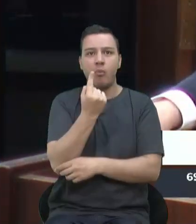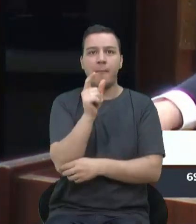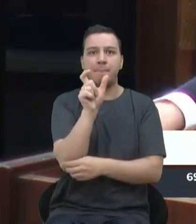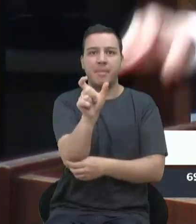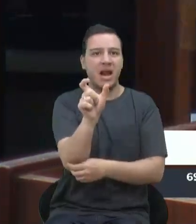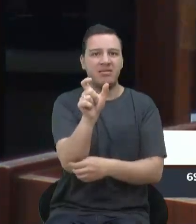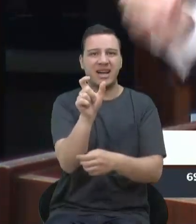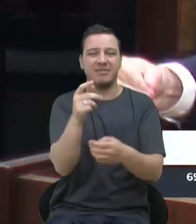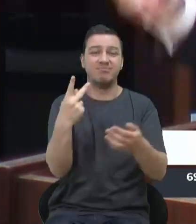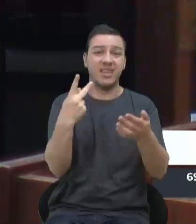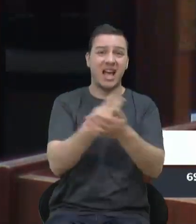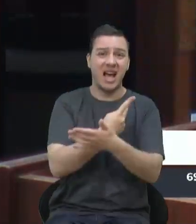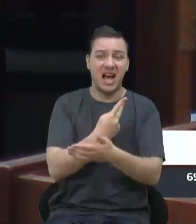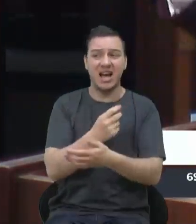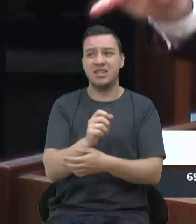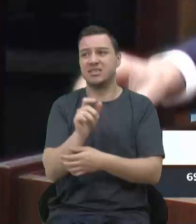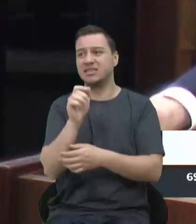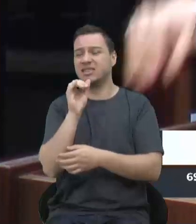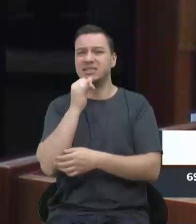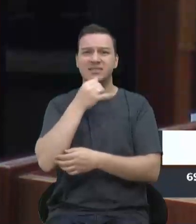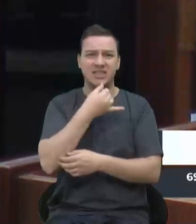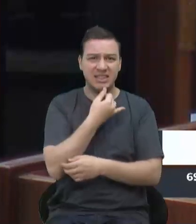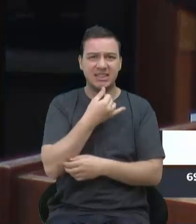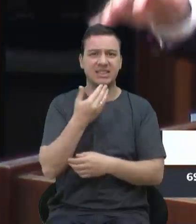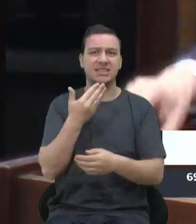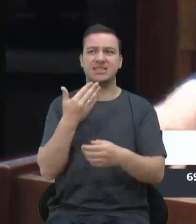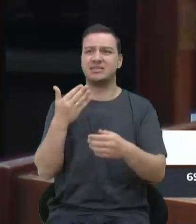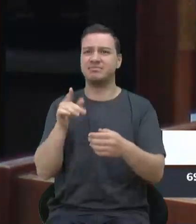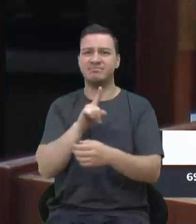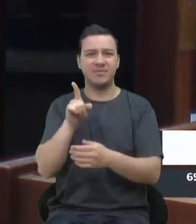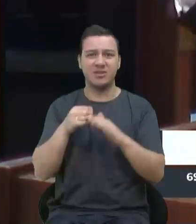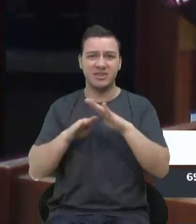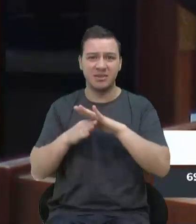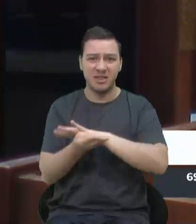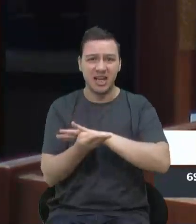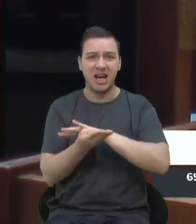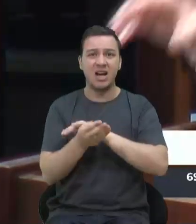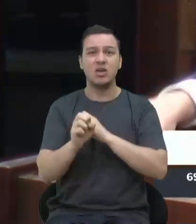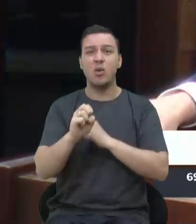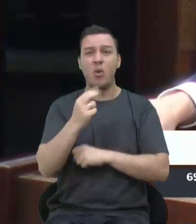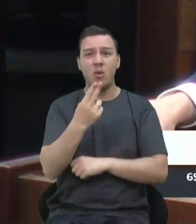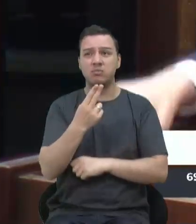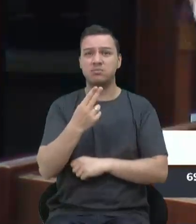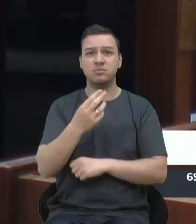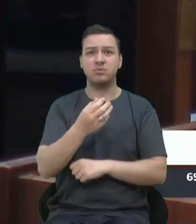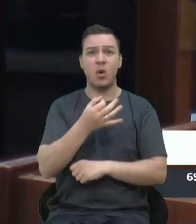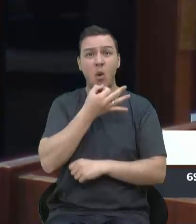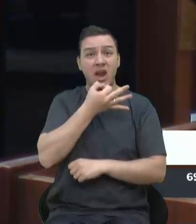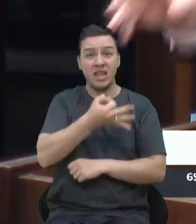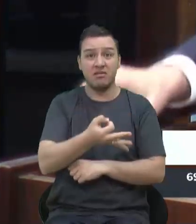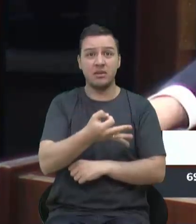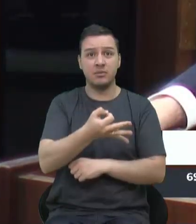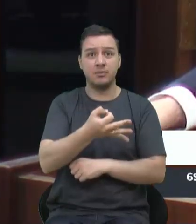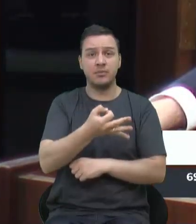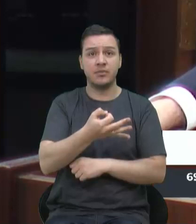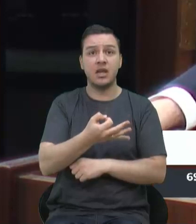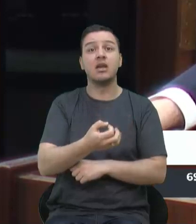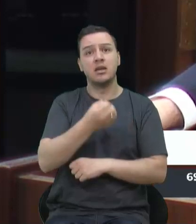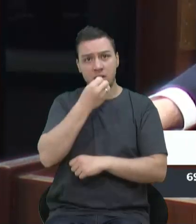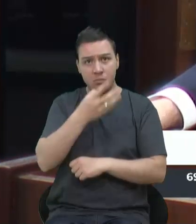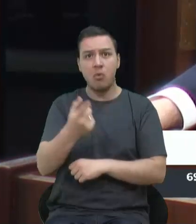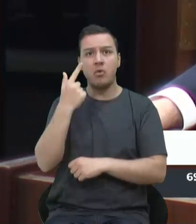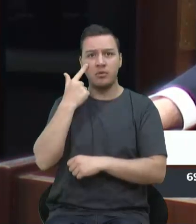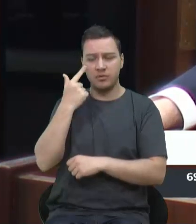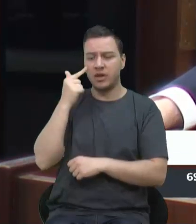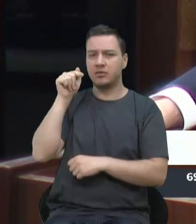posta, infeliz, inadequada, inapropriada, terrivelmente infeliz. E que bom eu ouvir de Vossa